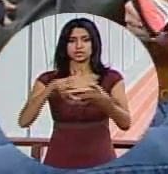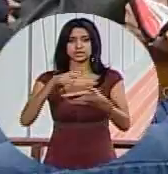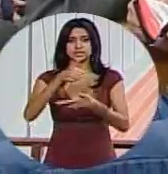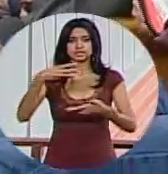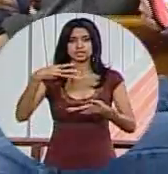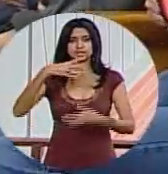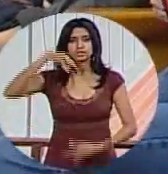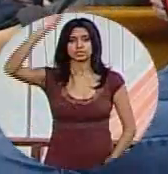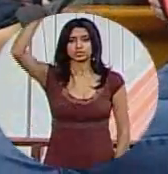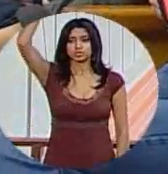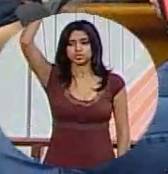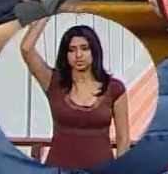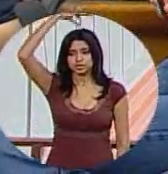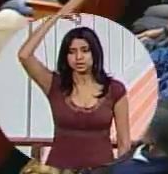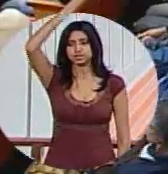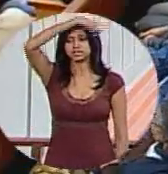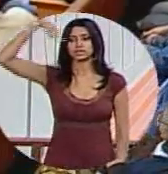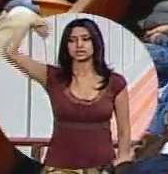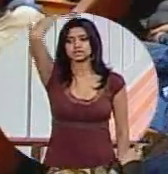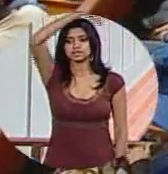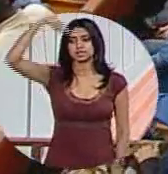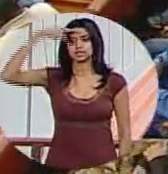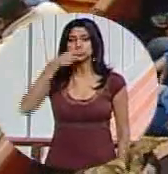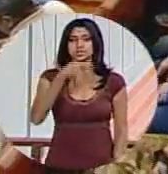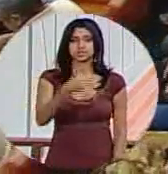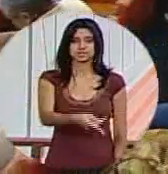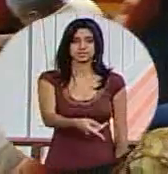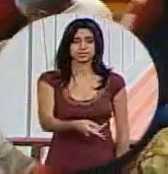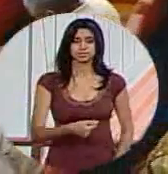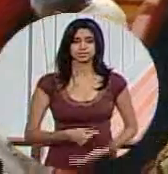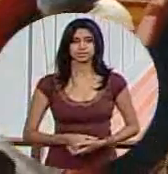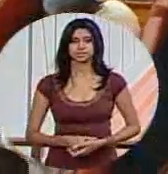Aqui o Espírito Santo, usando o escritor sagrado, ele diz o seguinte: